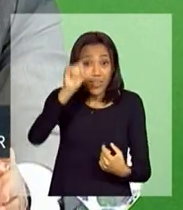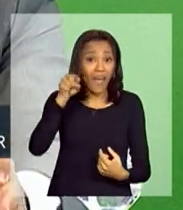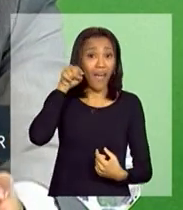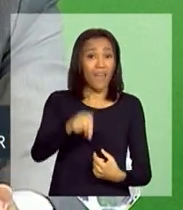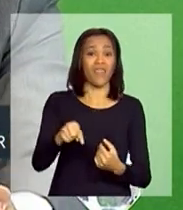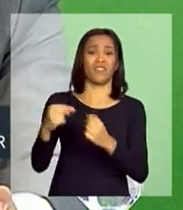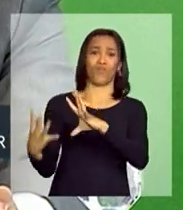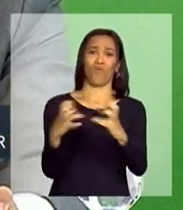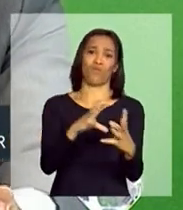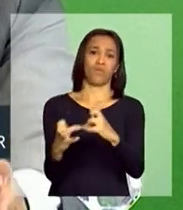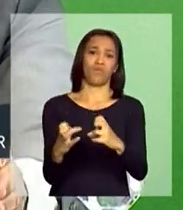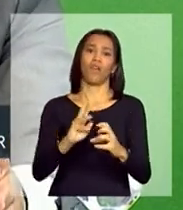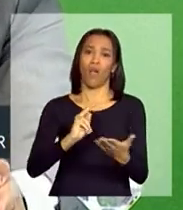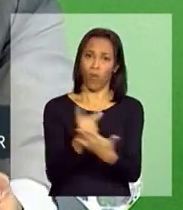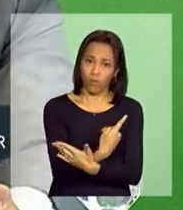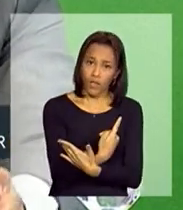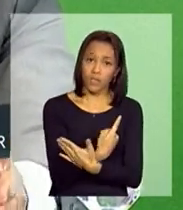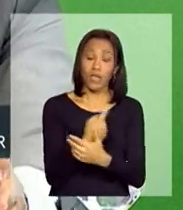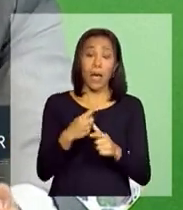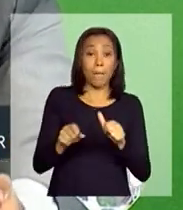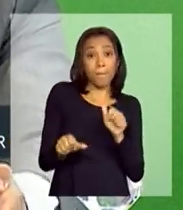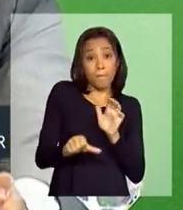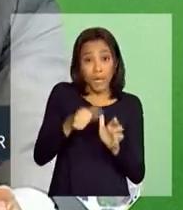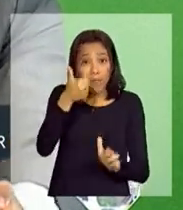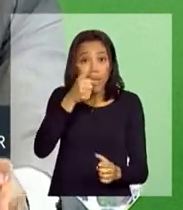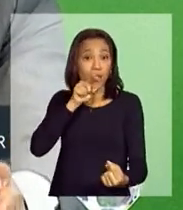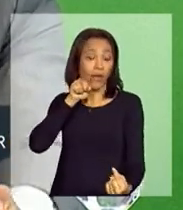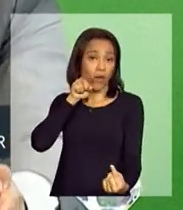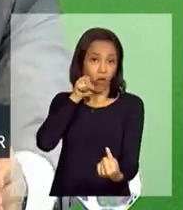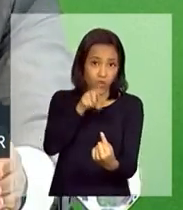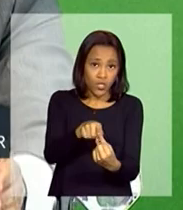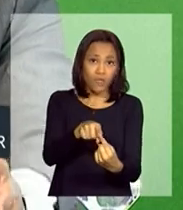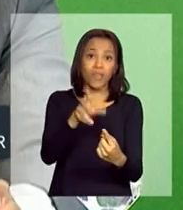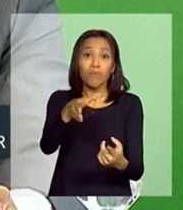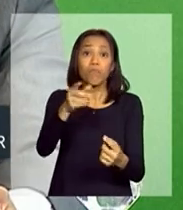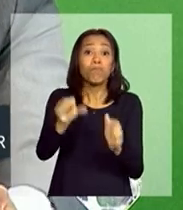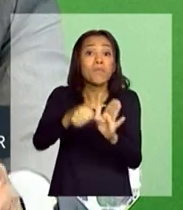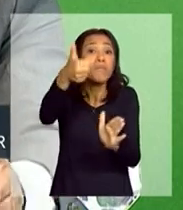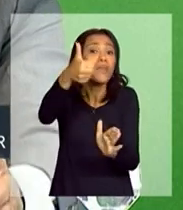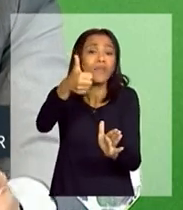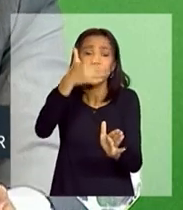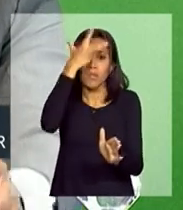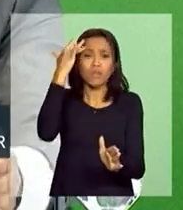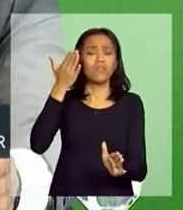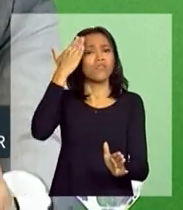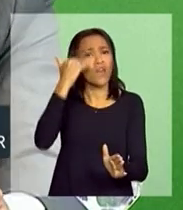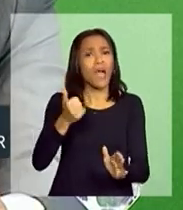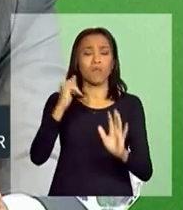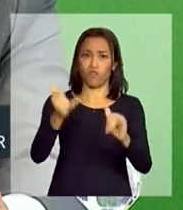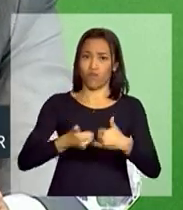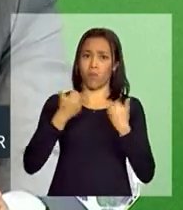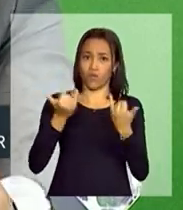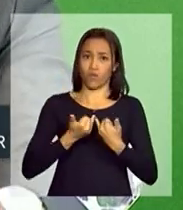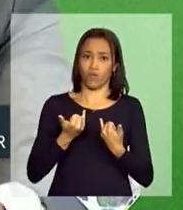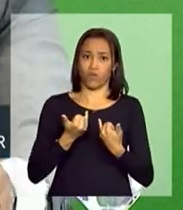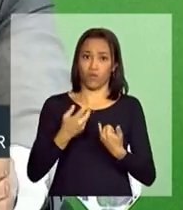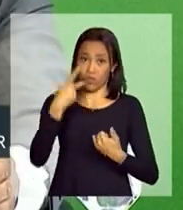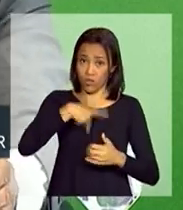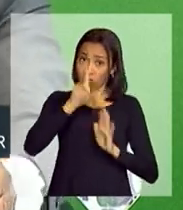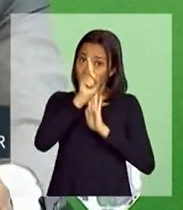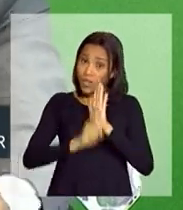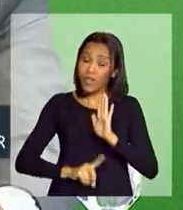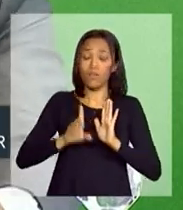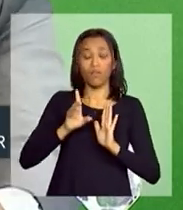para que a pessoa saiba a primeira meta da garantia de um direito que a pessoa esteja informada efetivamente sobre aquilo eu direito